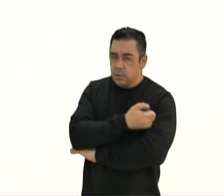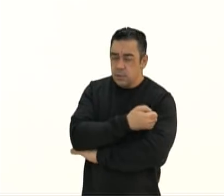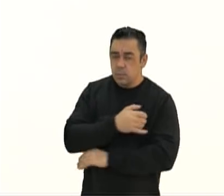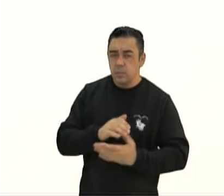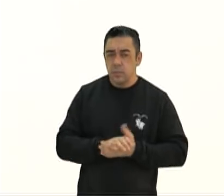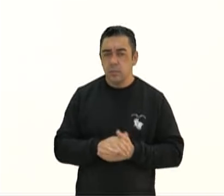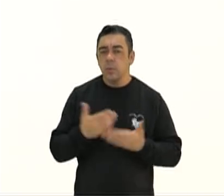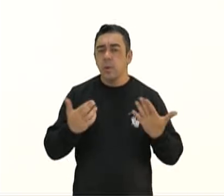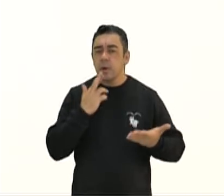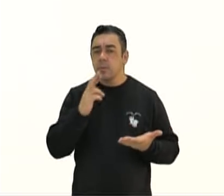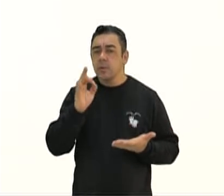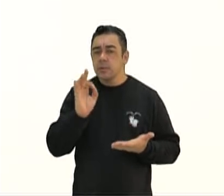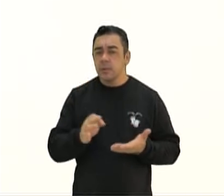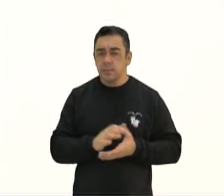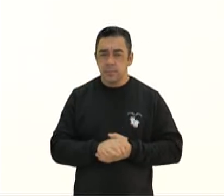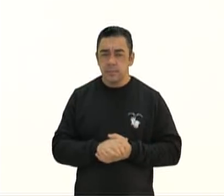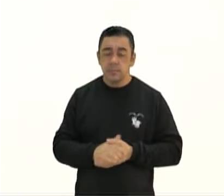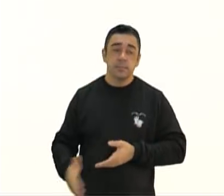Vamos ver se você acertou?